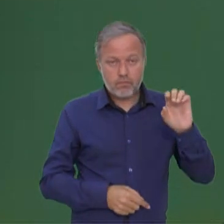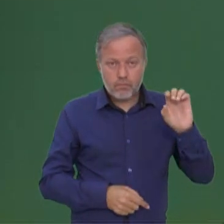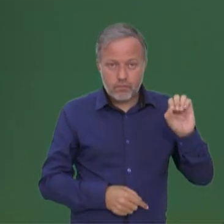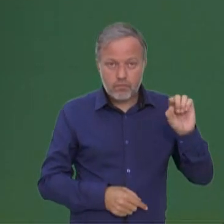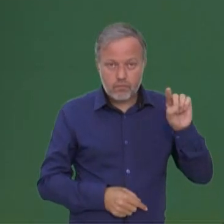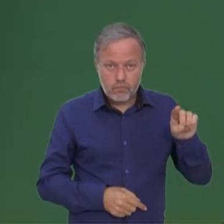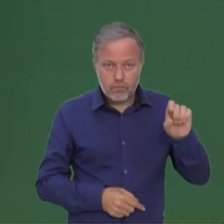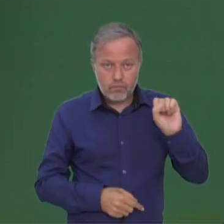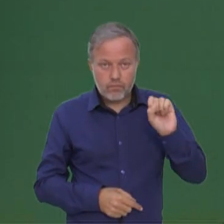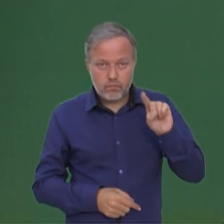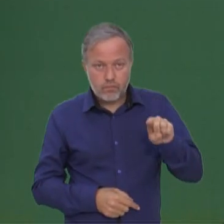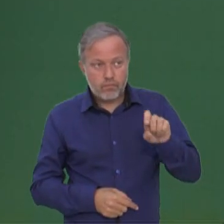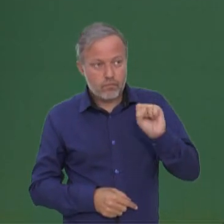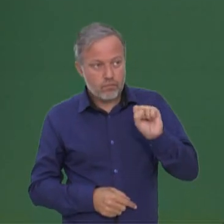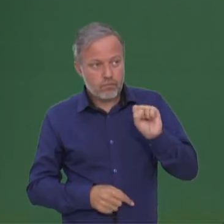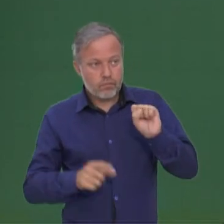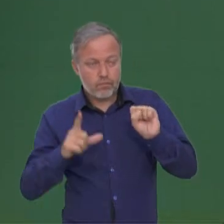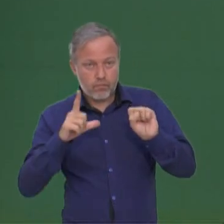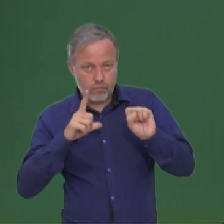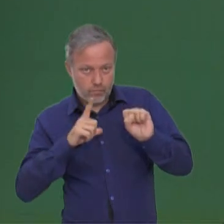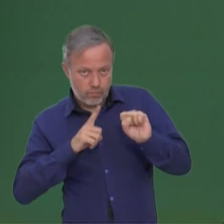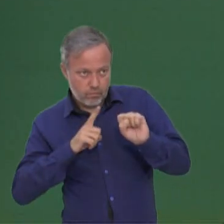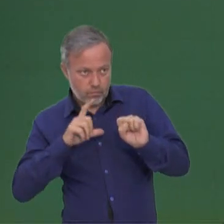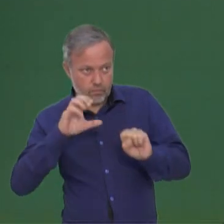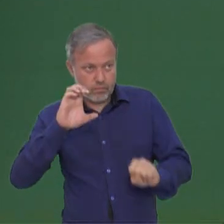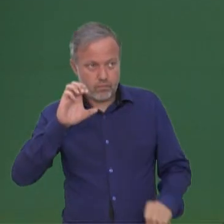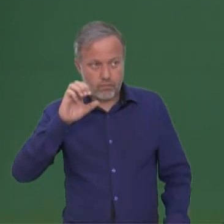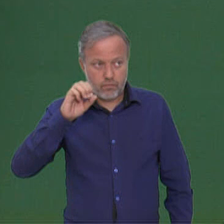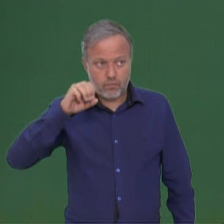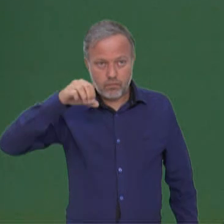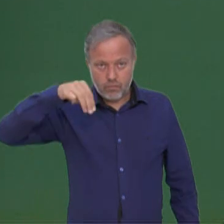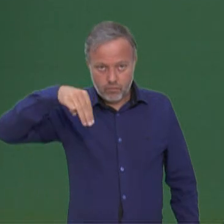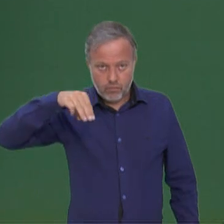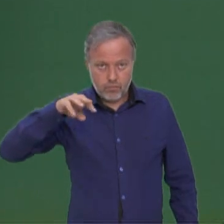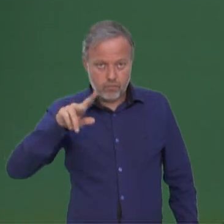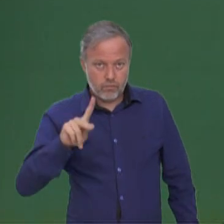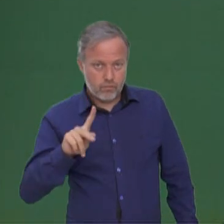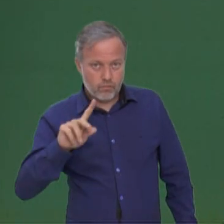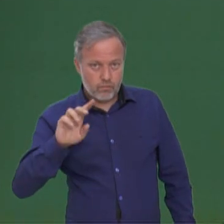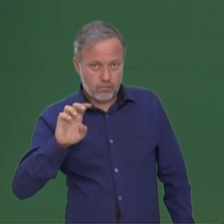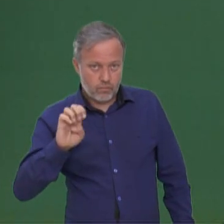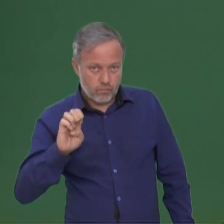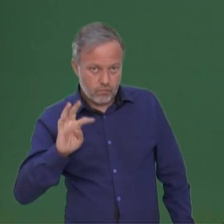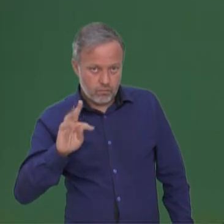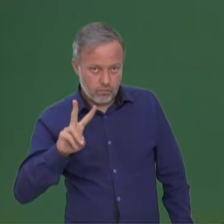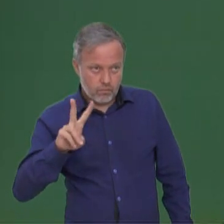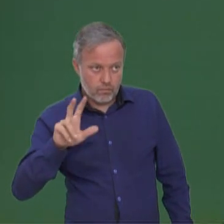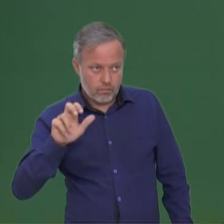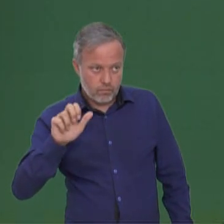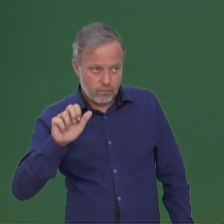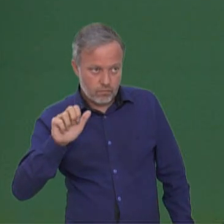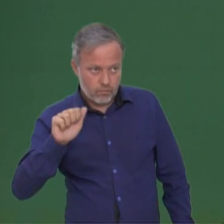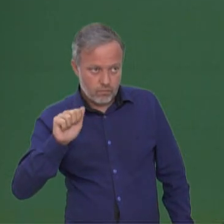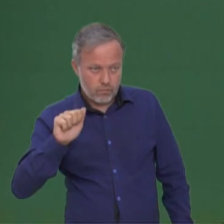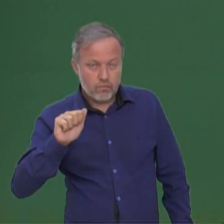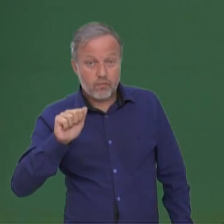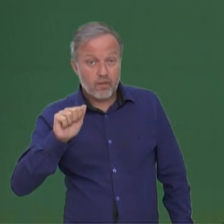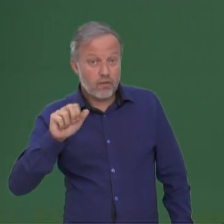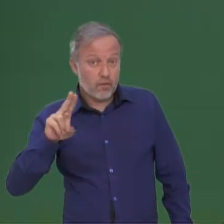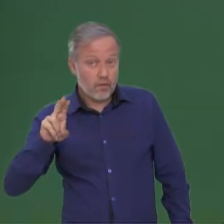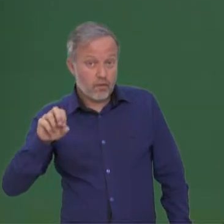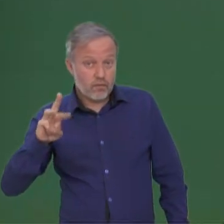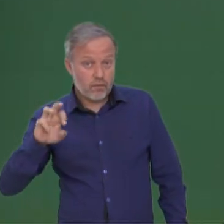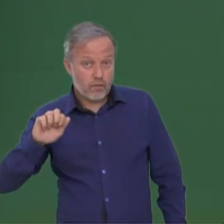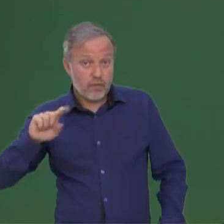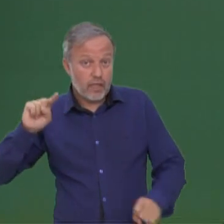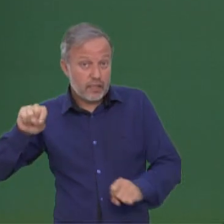que confunde com ela, que é tema da próxima aula, e daí depois vai fechar, certo? A predicativa, então